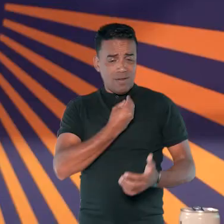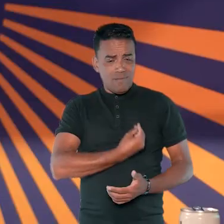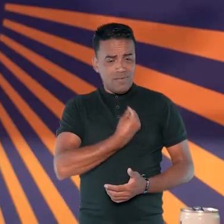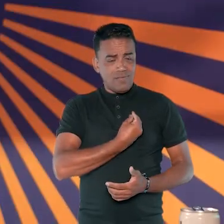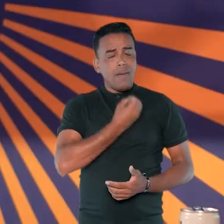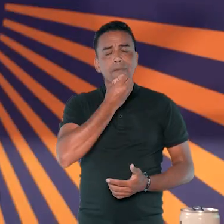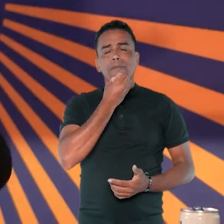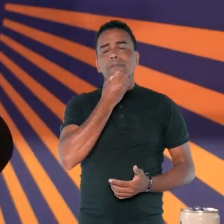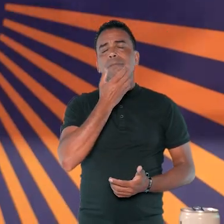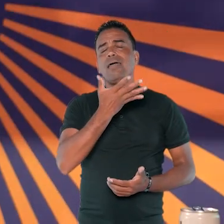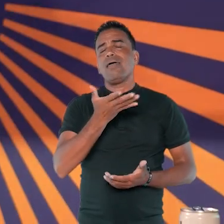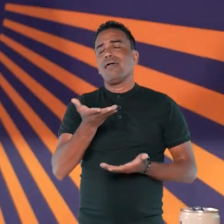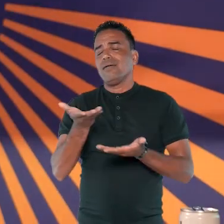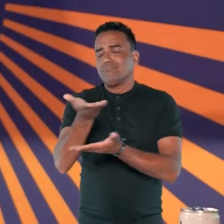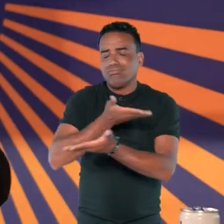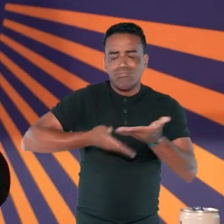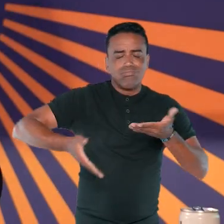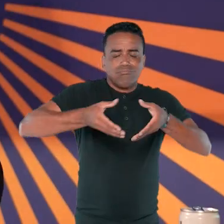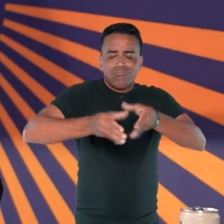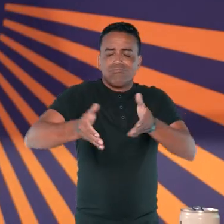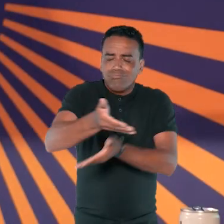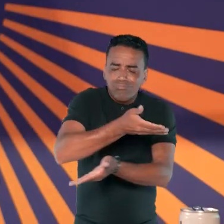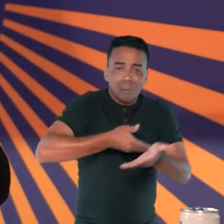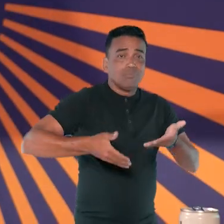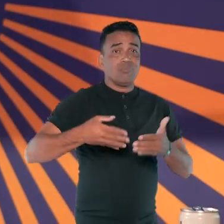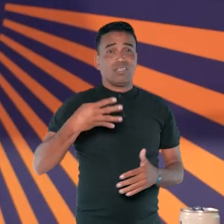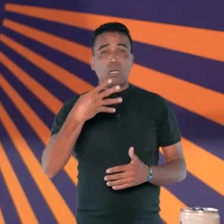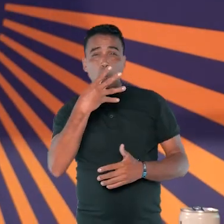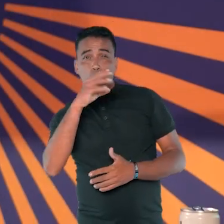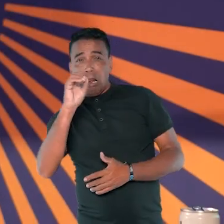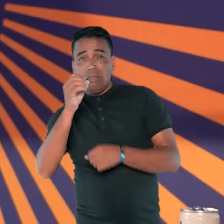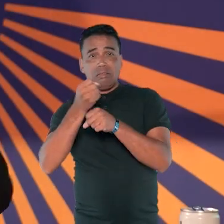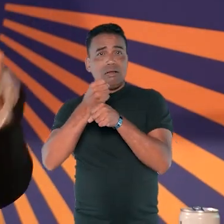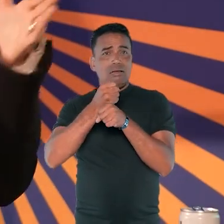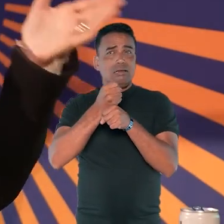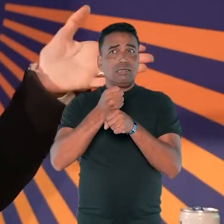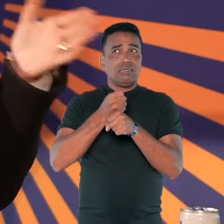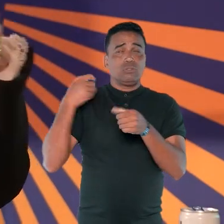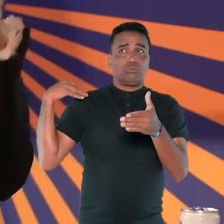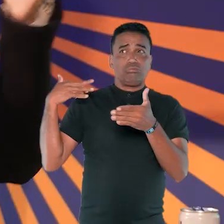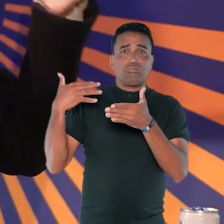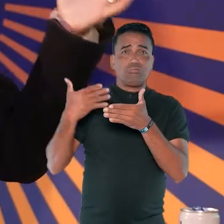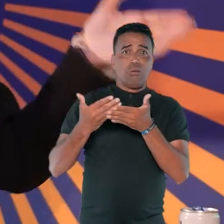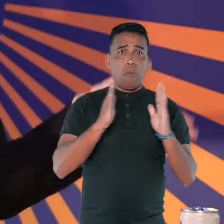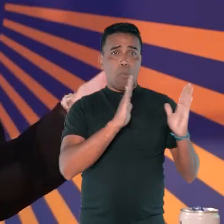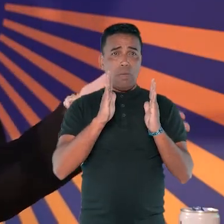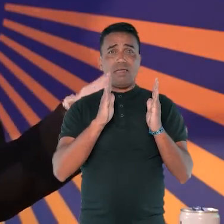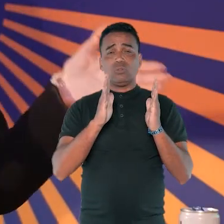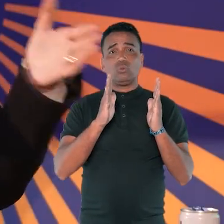com todas as pessoas. Não tenho dúvida nenhuma. Esses quase 40 anos, desde aquele momento